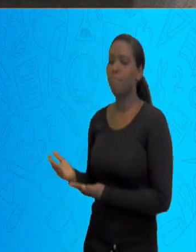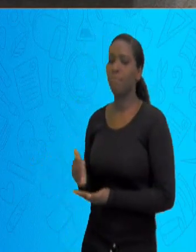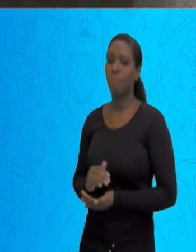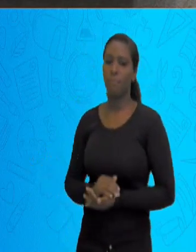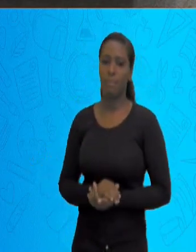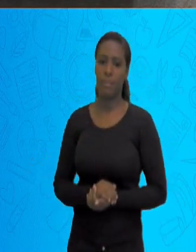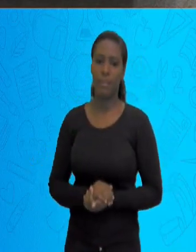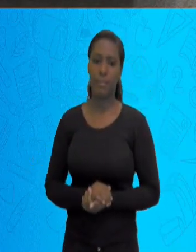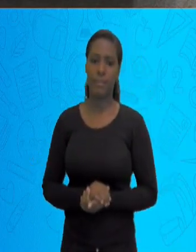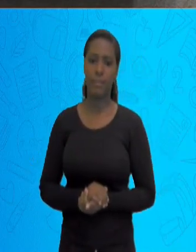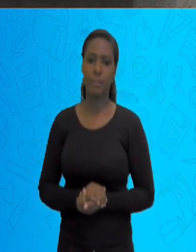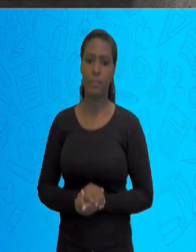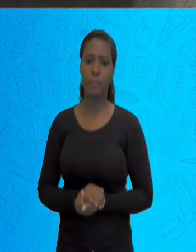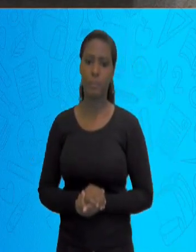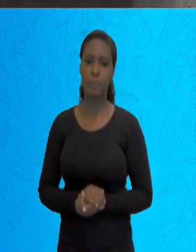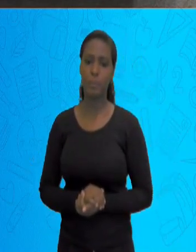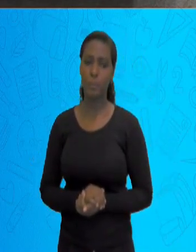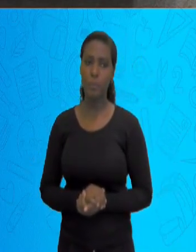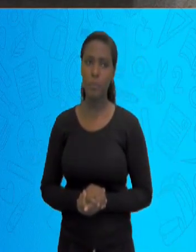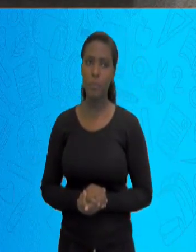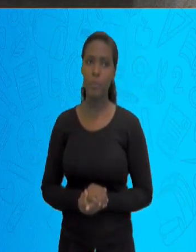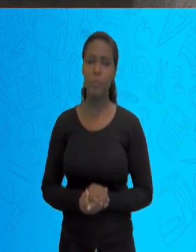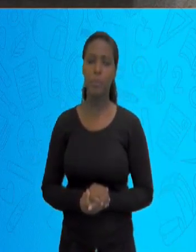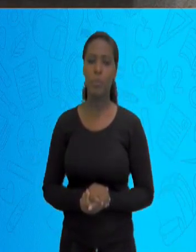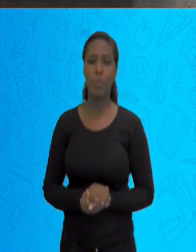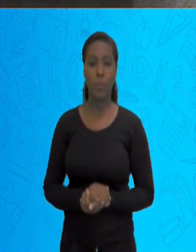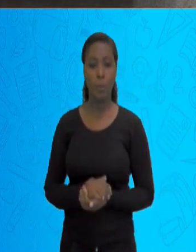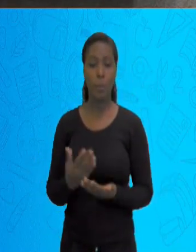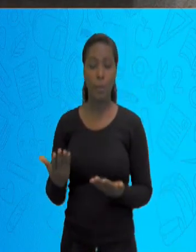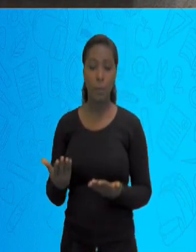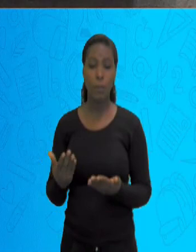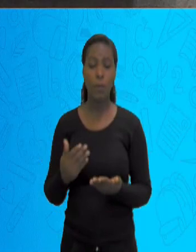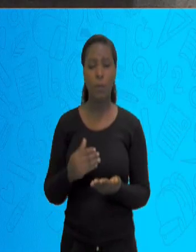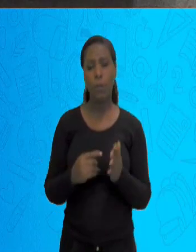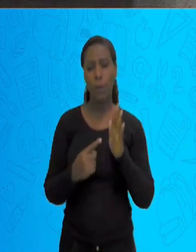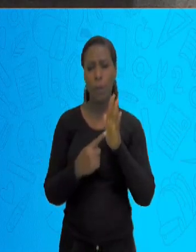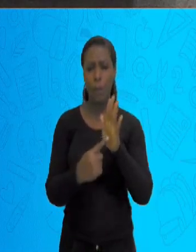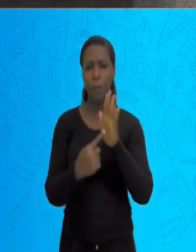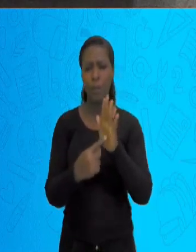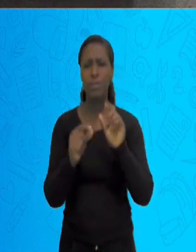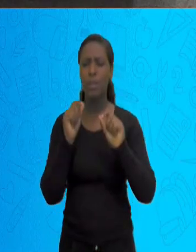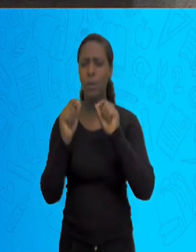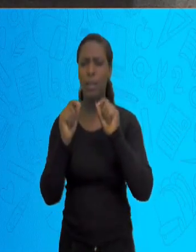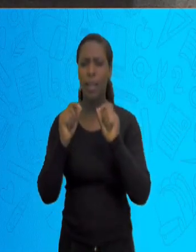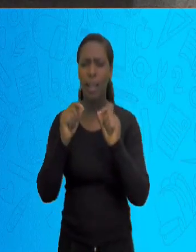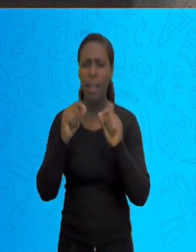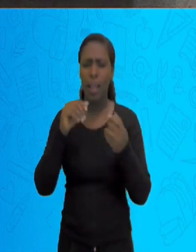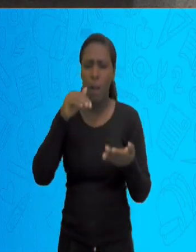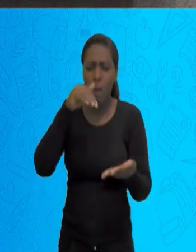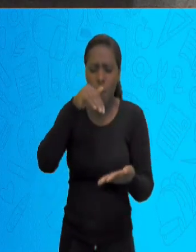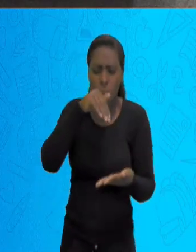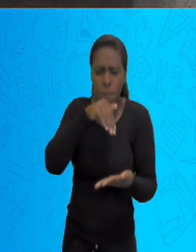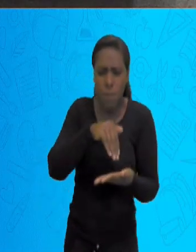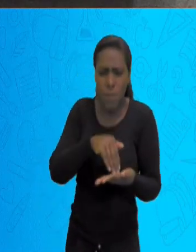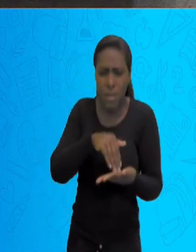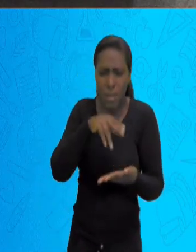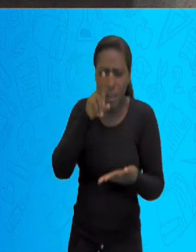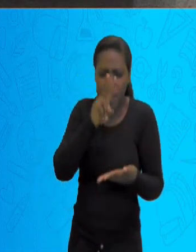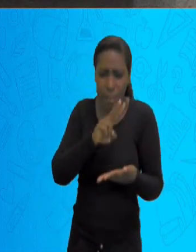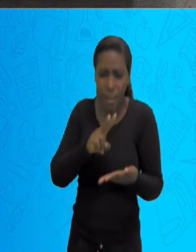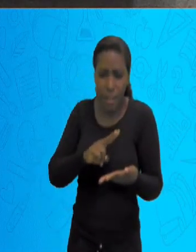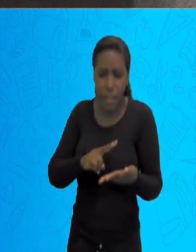E eu vou fazer apenas o finalzinho da leitura desse poema. Vamos voltar,